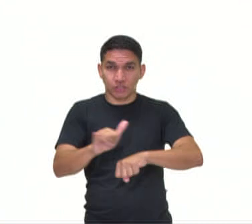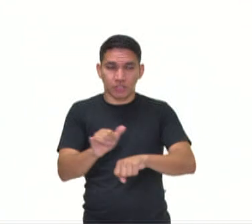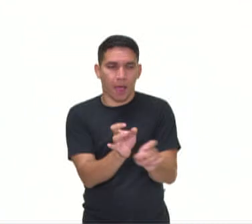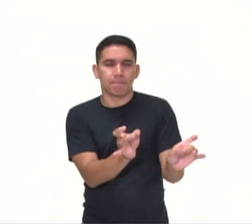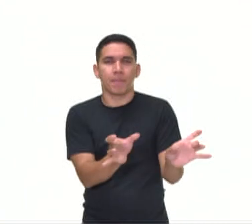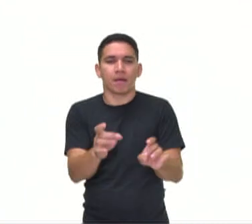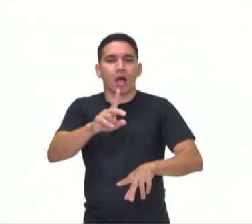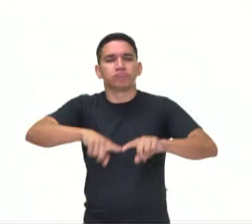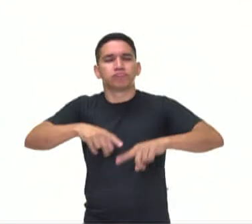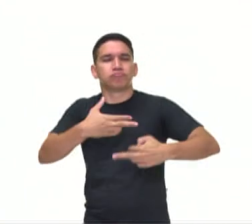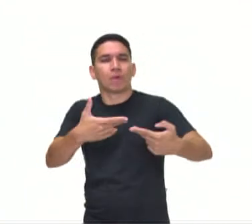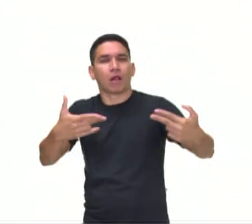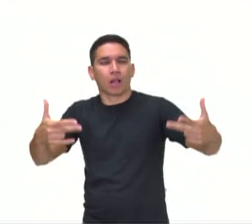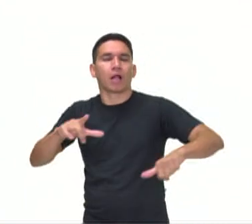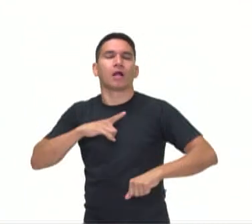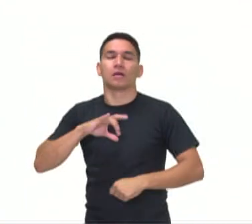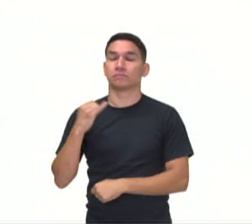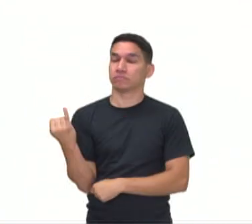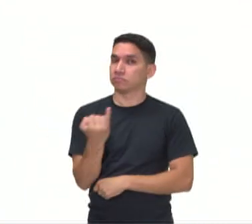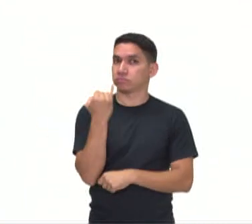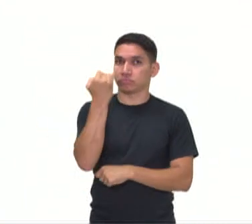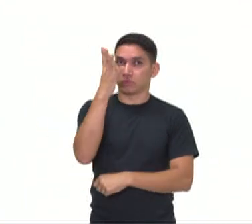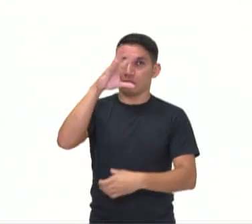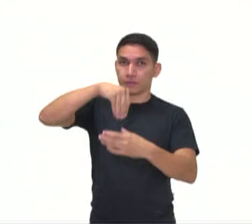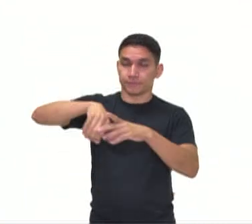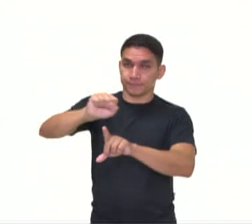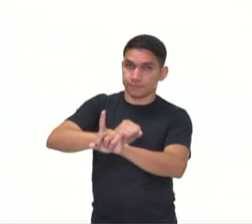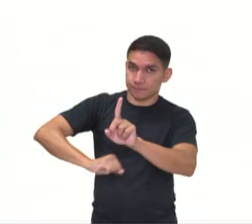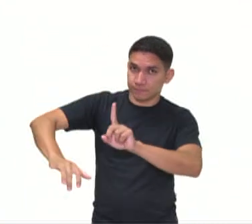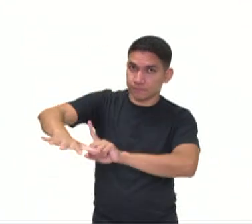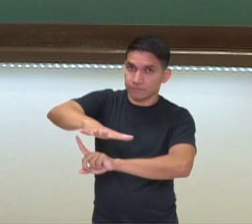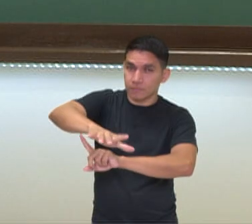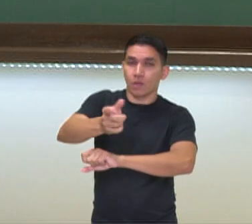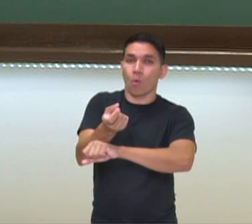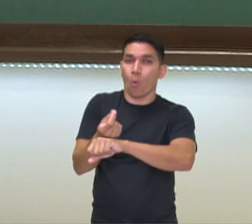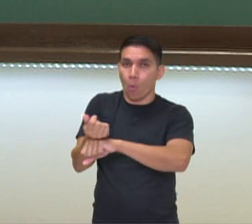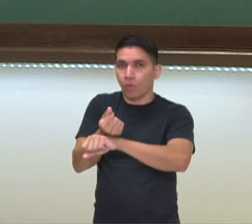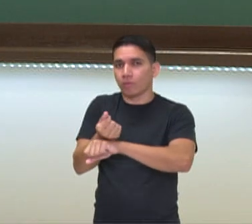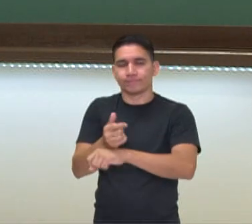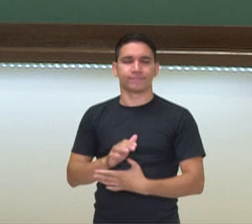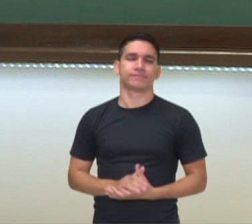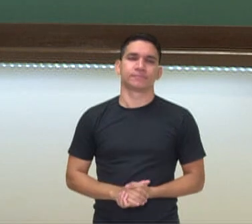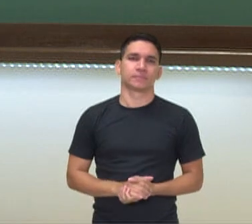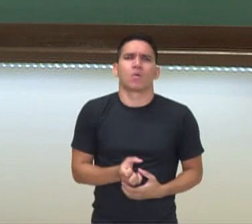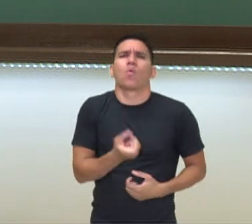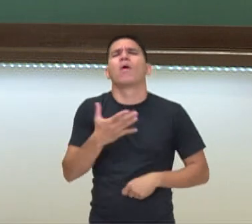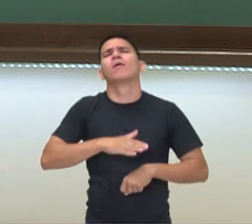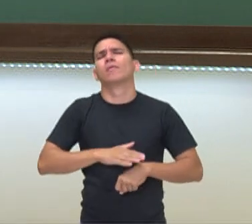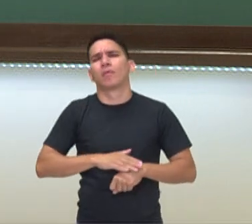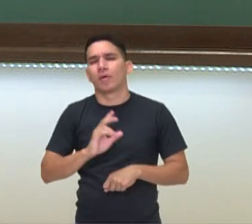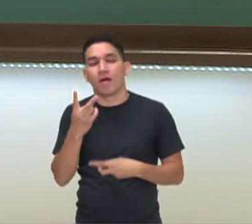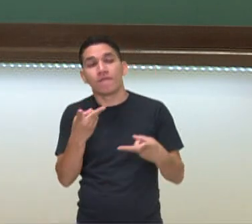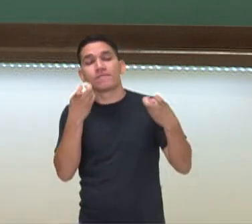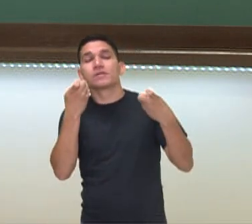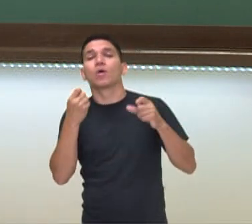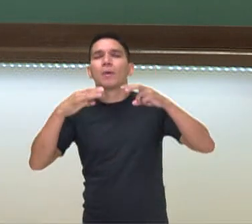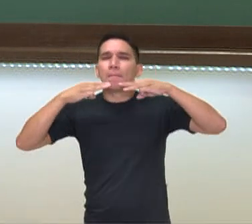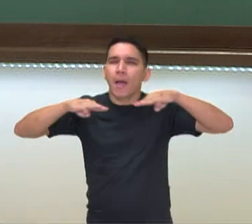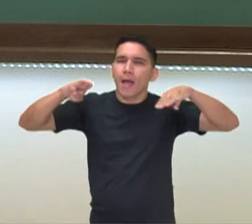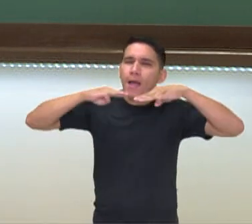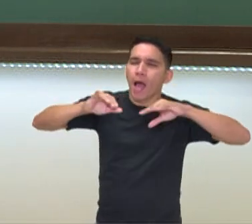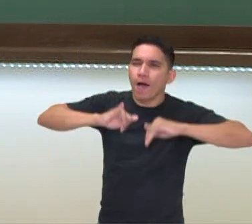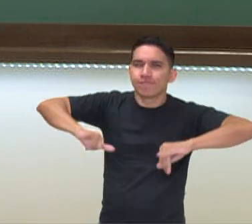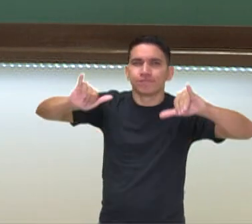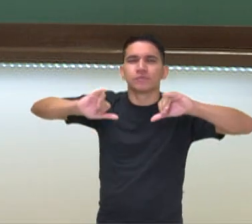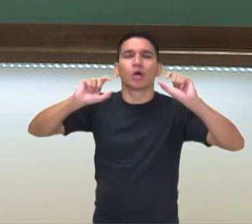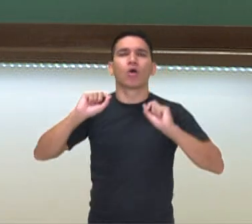mercadológicas têm um papel fundamental na sociedade de consumo. Quantas vezes nós não vimos anúncios publicitários, nós